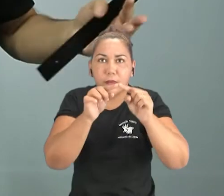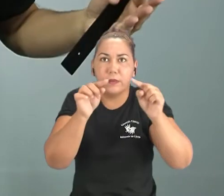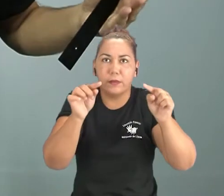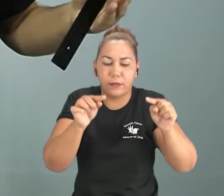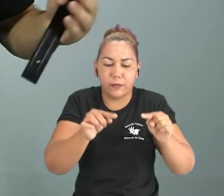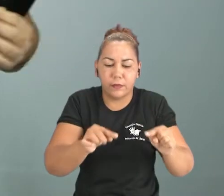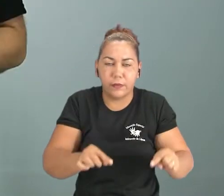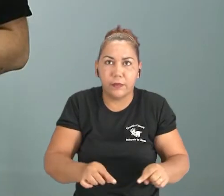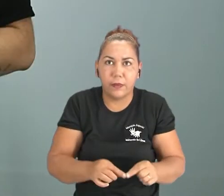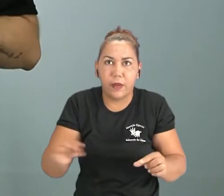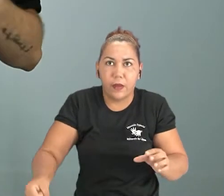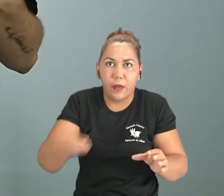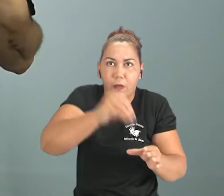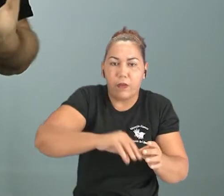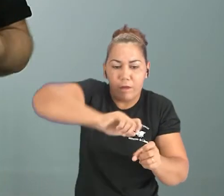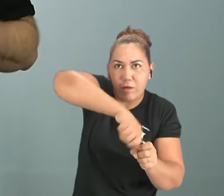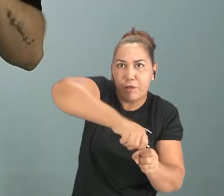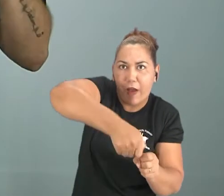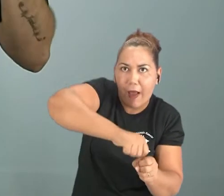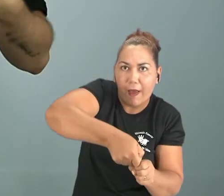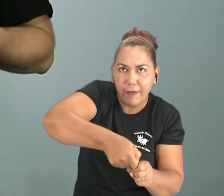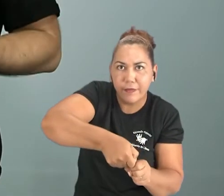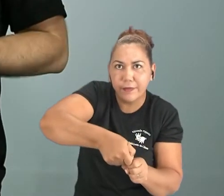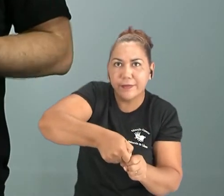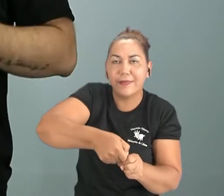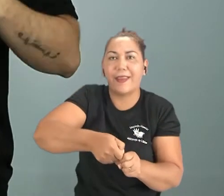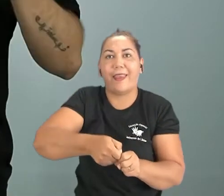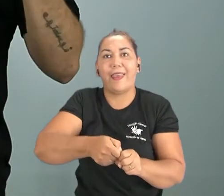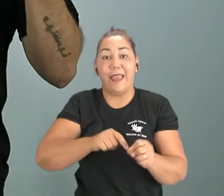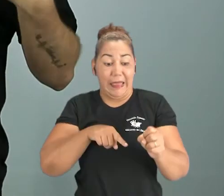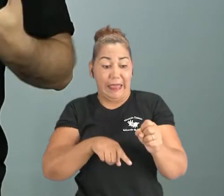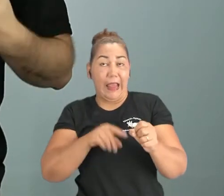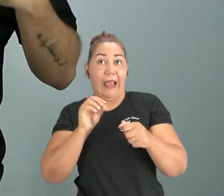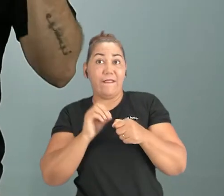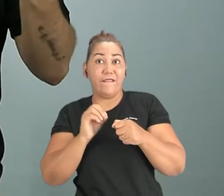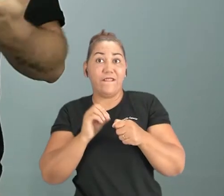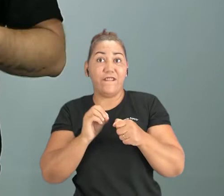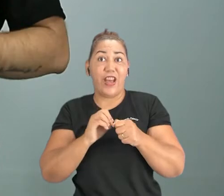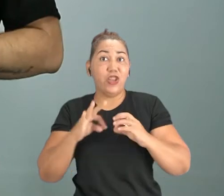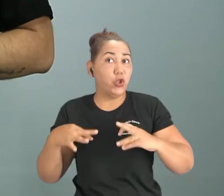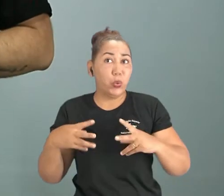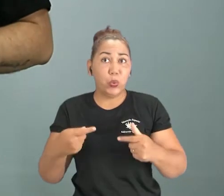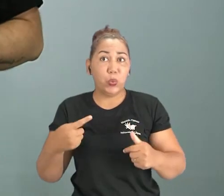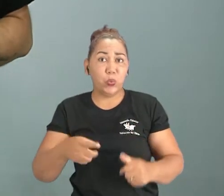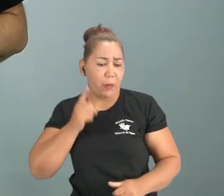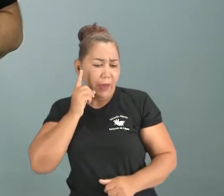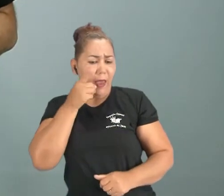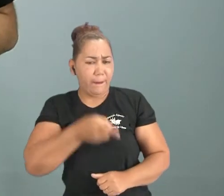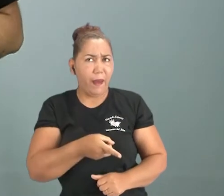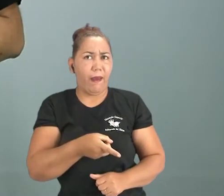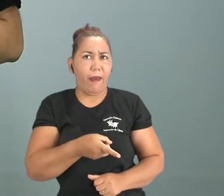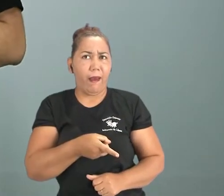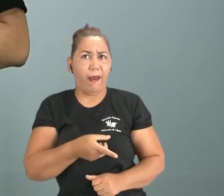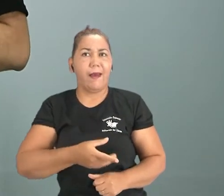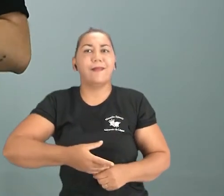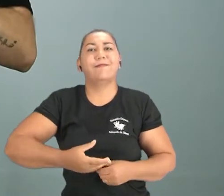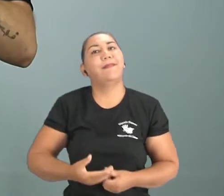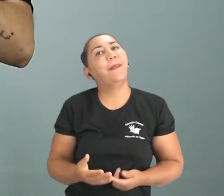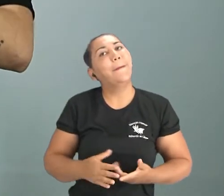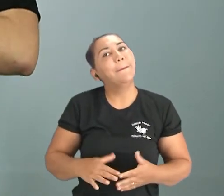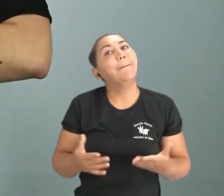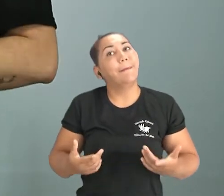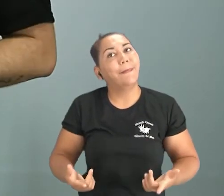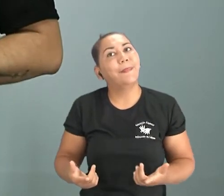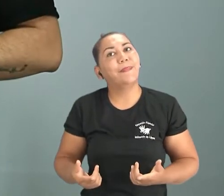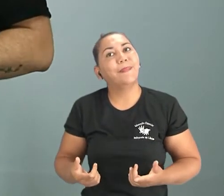aí ele ele faz tudo que você manda só que interessante pensar o